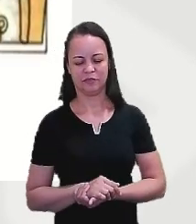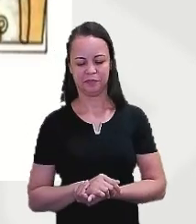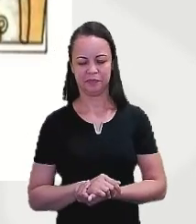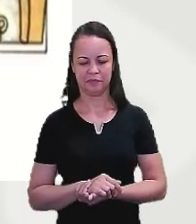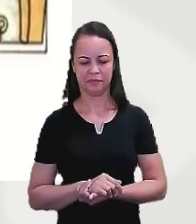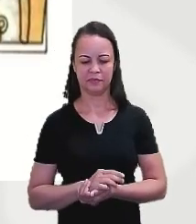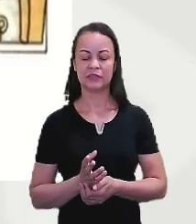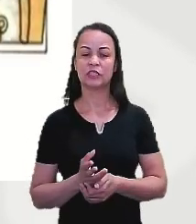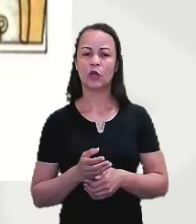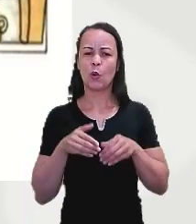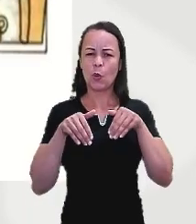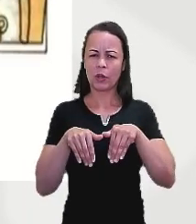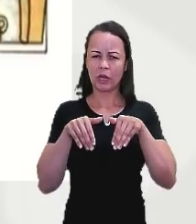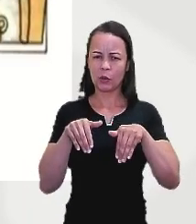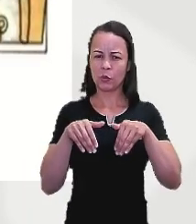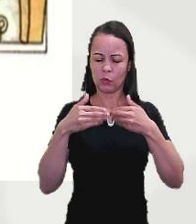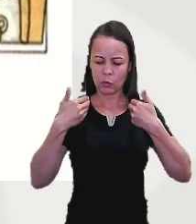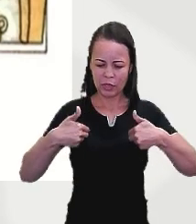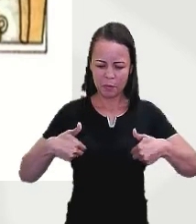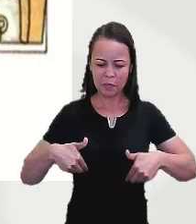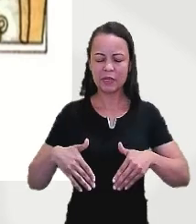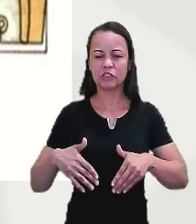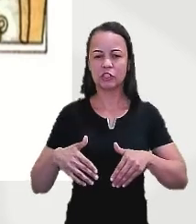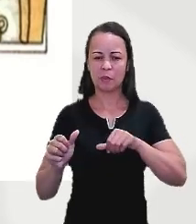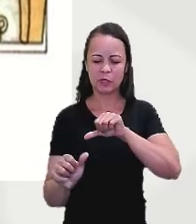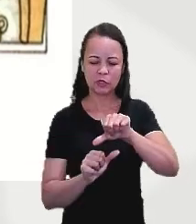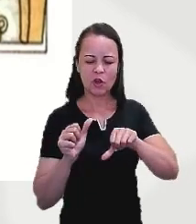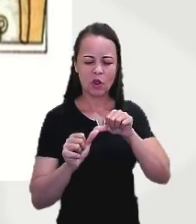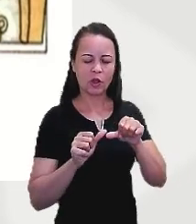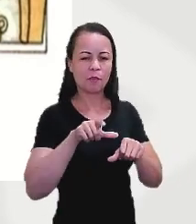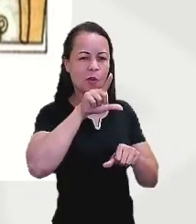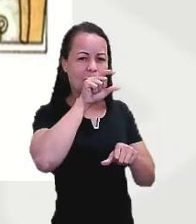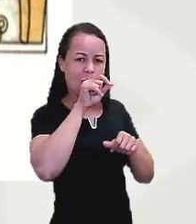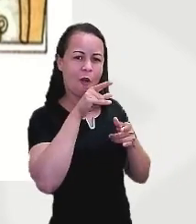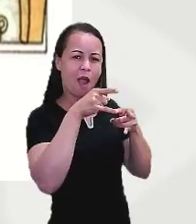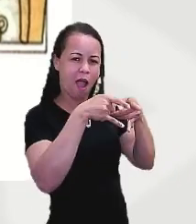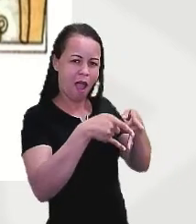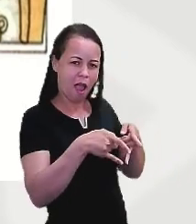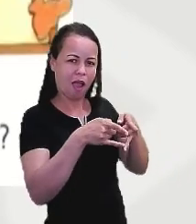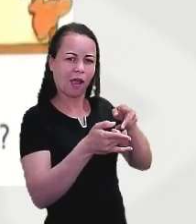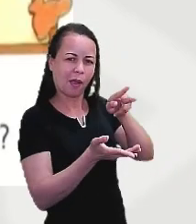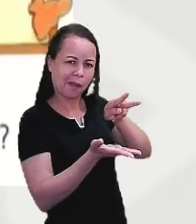Você troca um canguru de pijama por um urubu na cama?